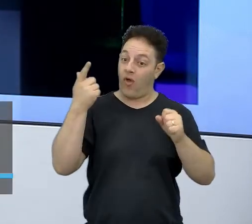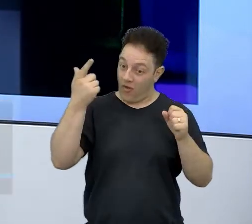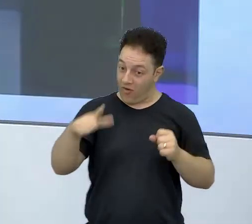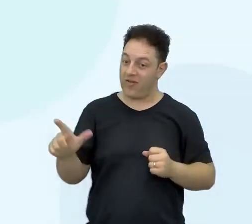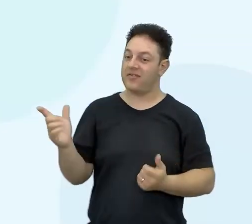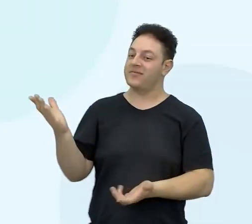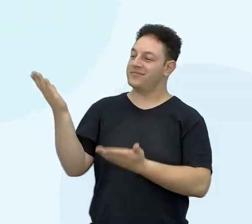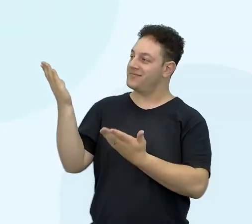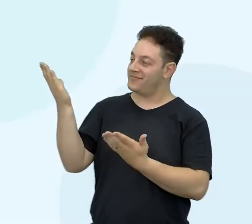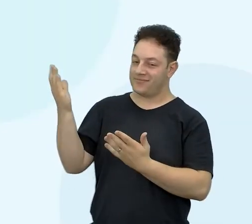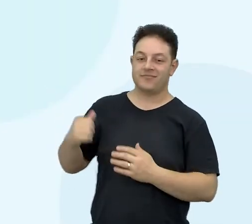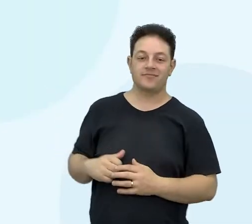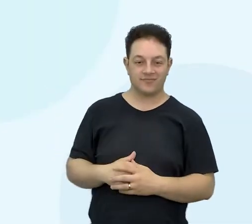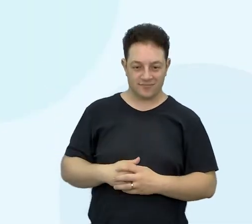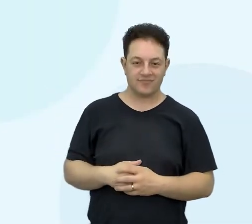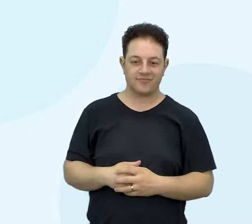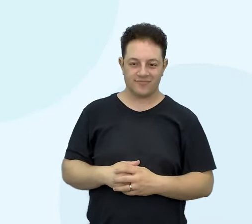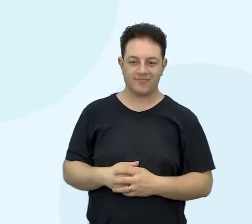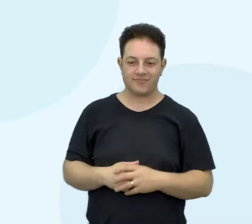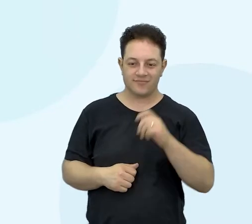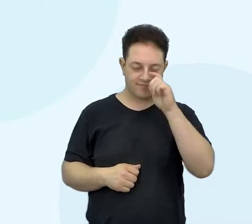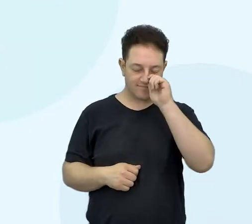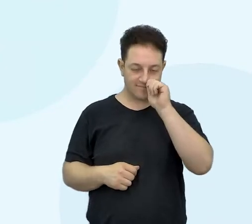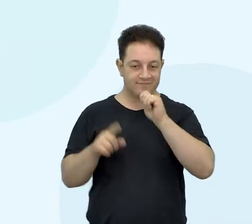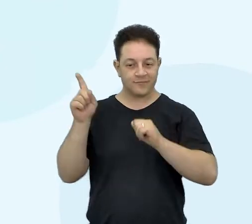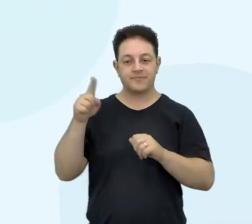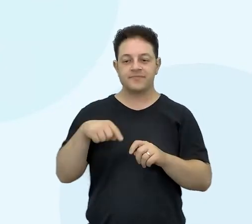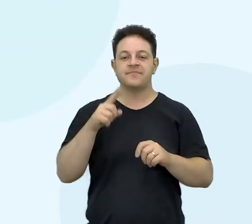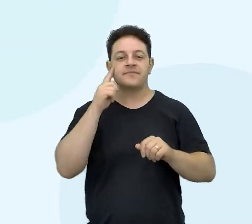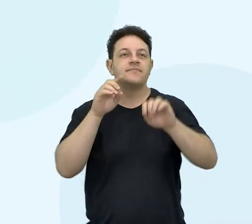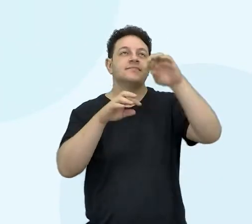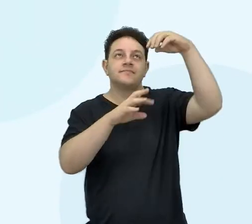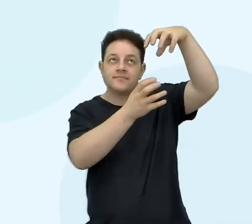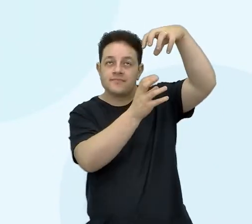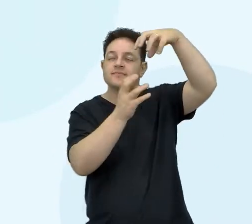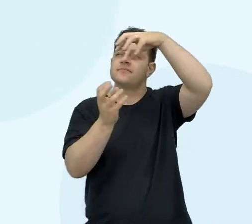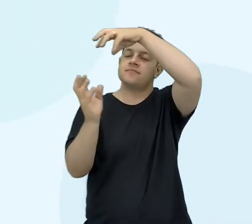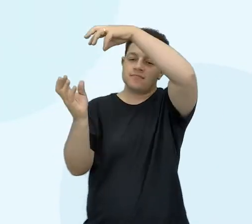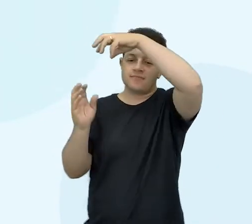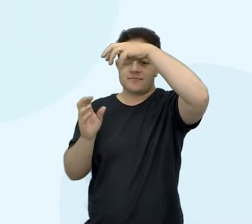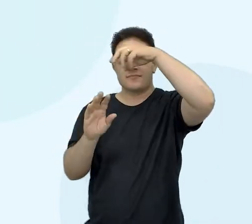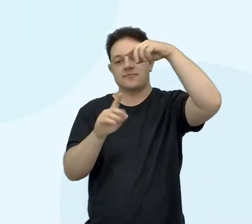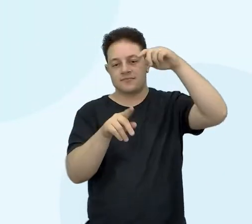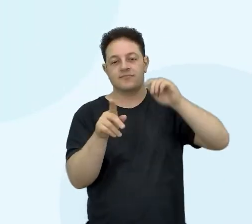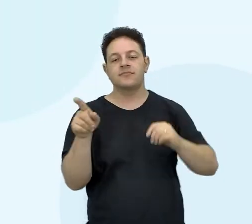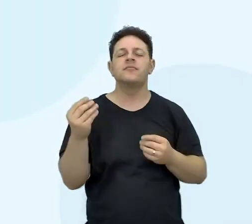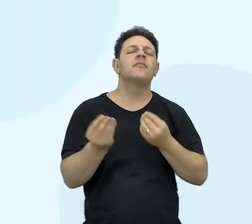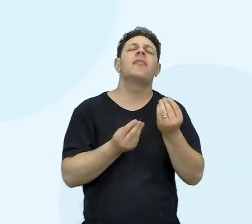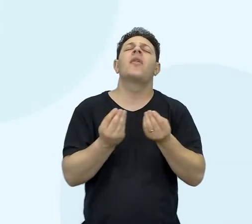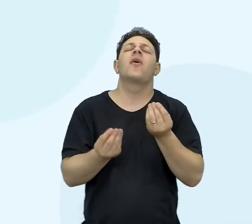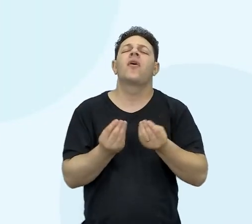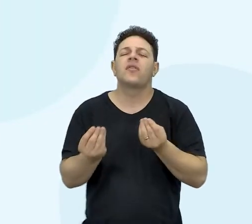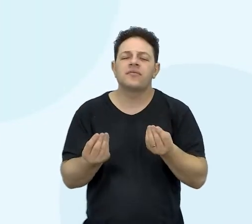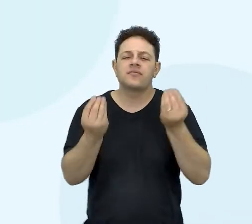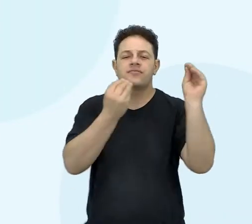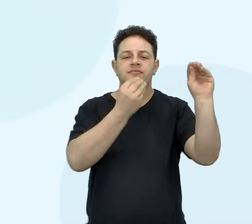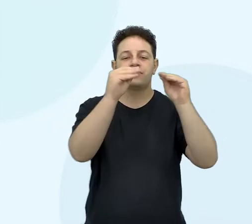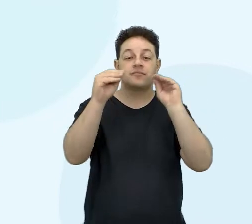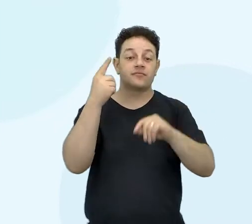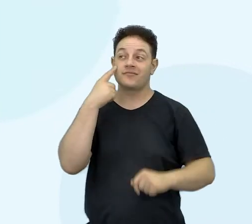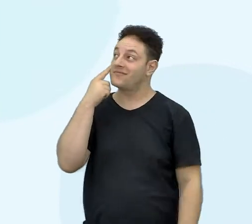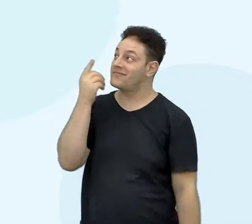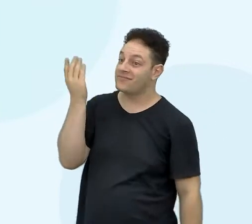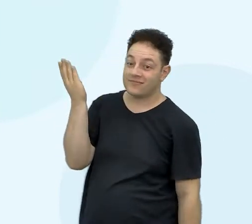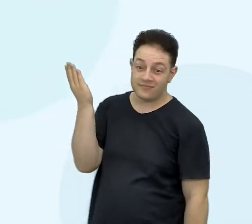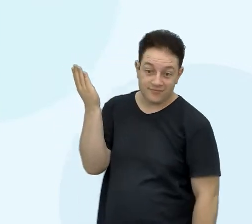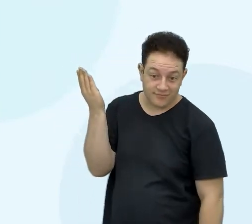sim. Olha lá, o que a gente quer fazer é a distribuição por esses fenômenos que falei. Como que a gente vai implantar isso? Ora, a